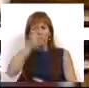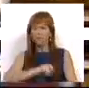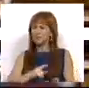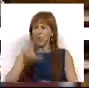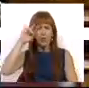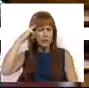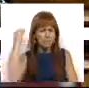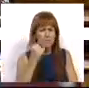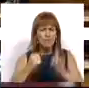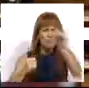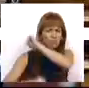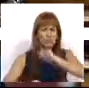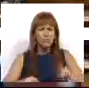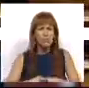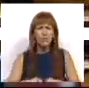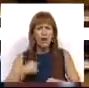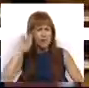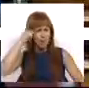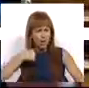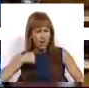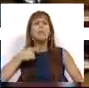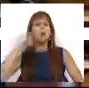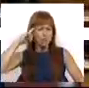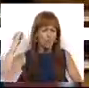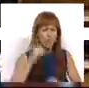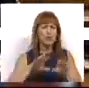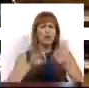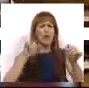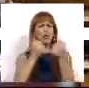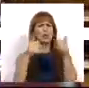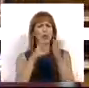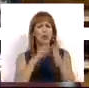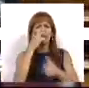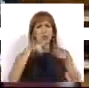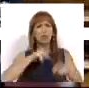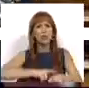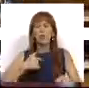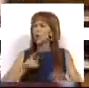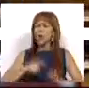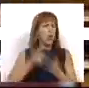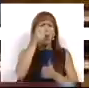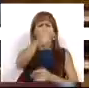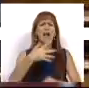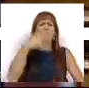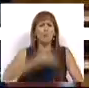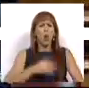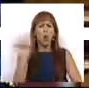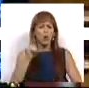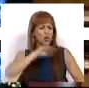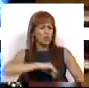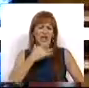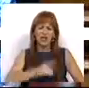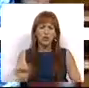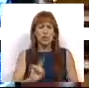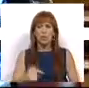Governo vingativo diz assim, não, a mim tramaram, mas eu agora vou tramar os portugueses e, portanto, não vou pagar por inteiro o subsídio de